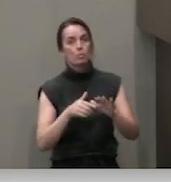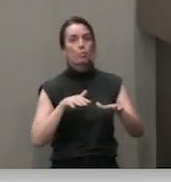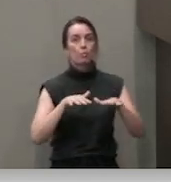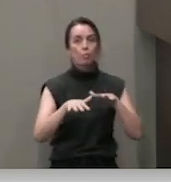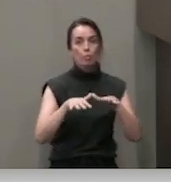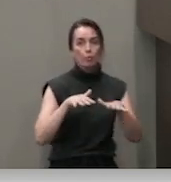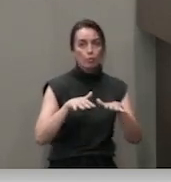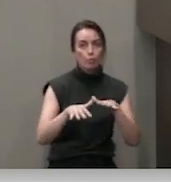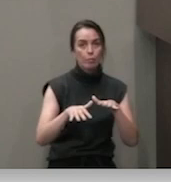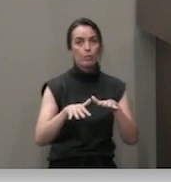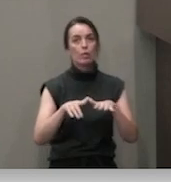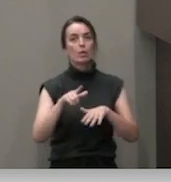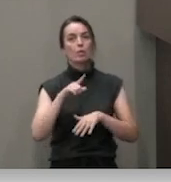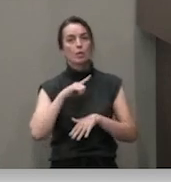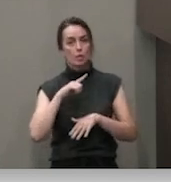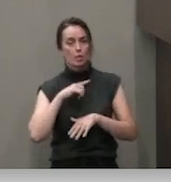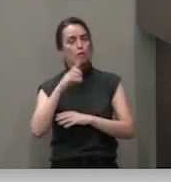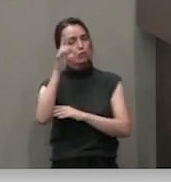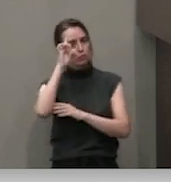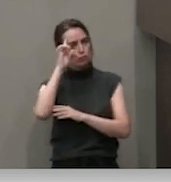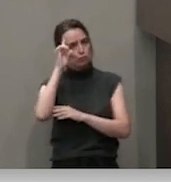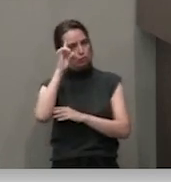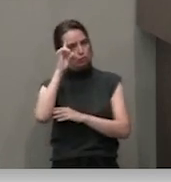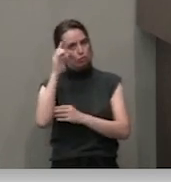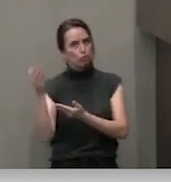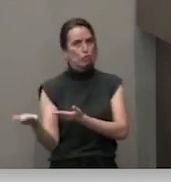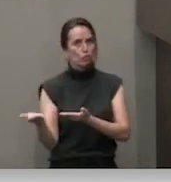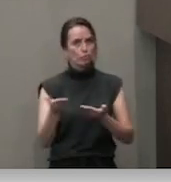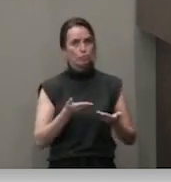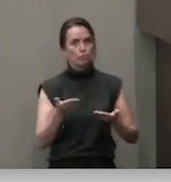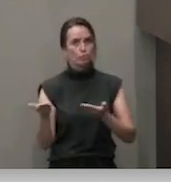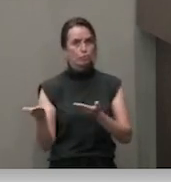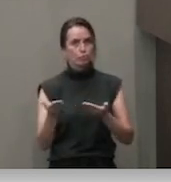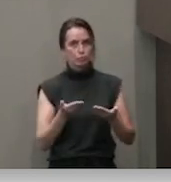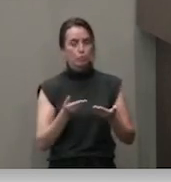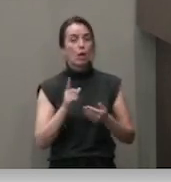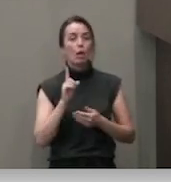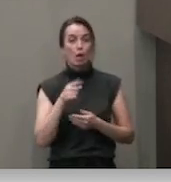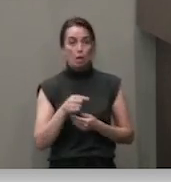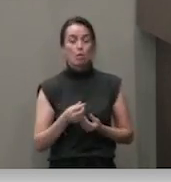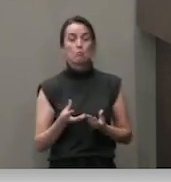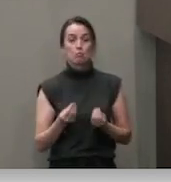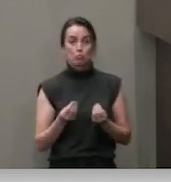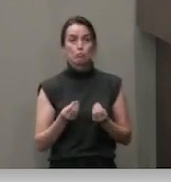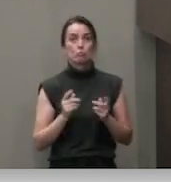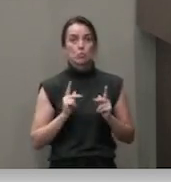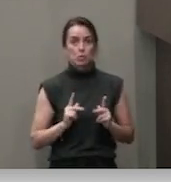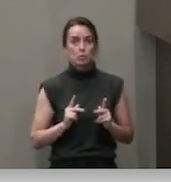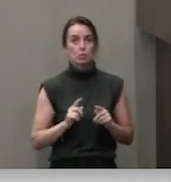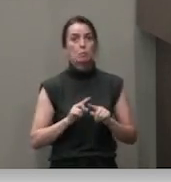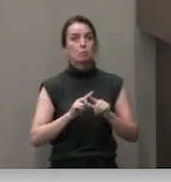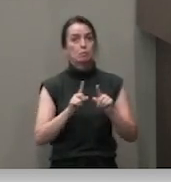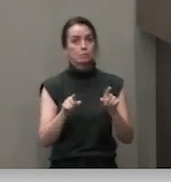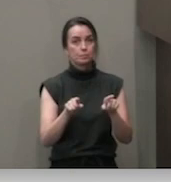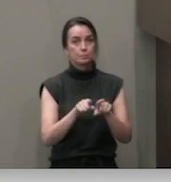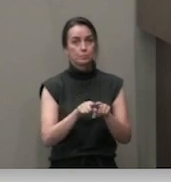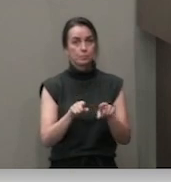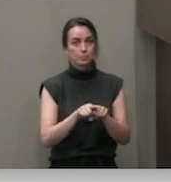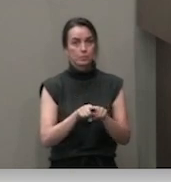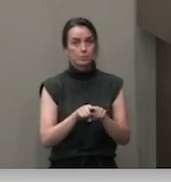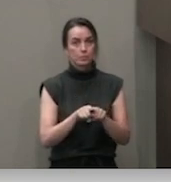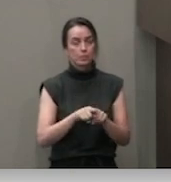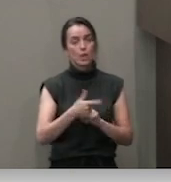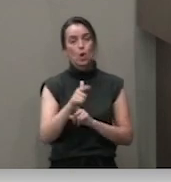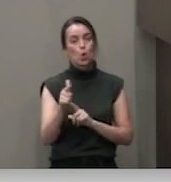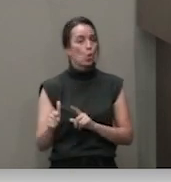só nas visitas do dia a dia que 1671 pessoas é um número significativo né mas também outros números que são